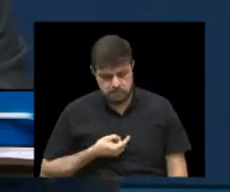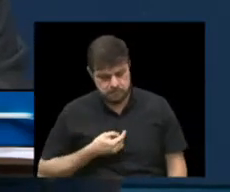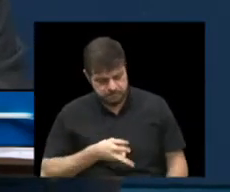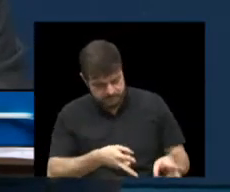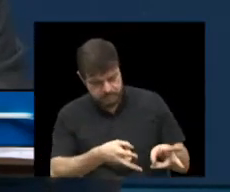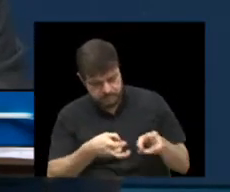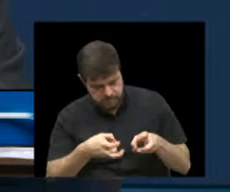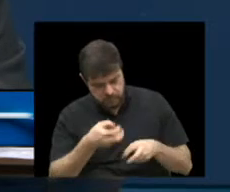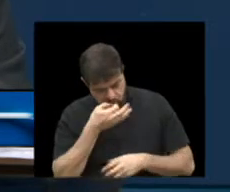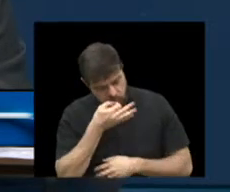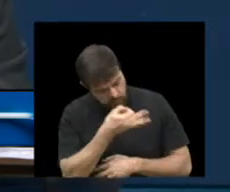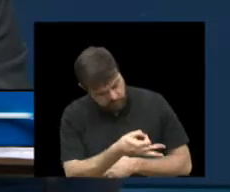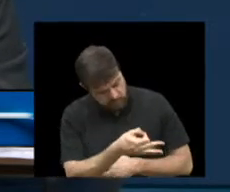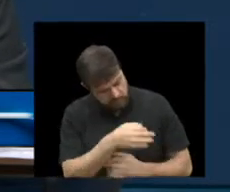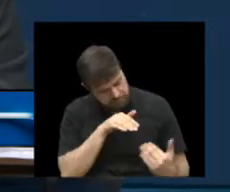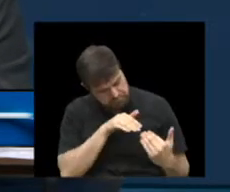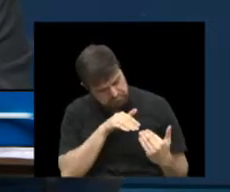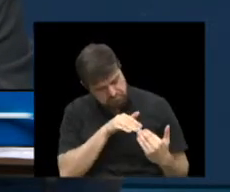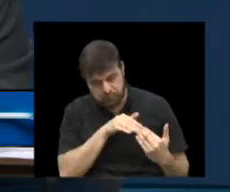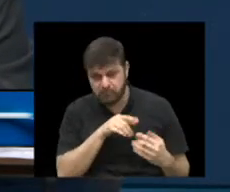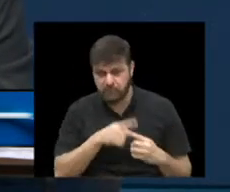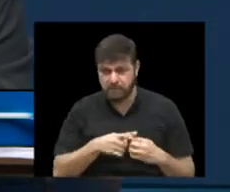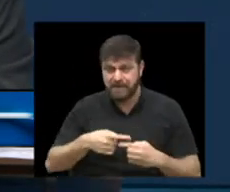registro, porque eu acho que com